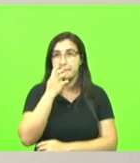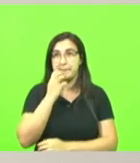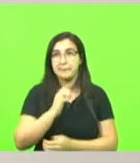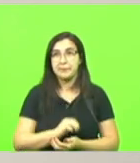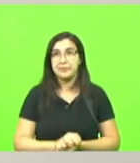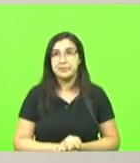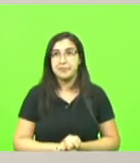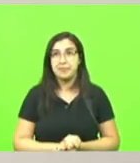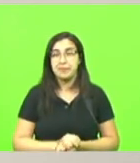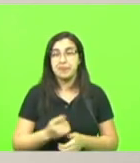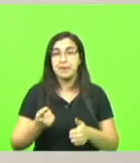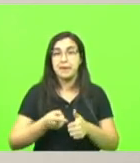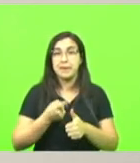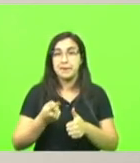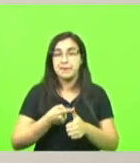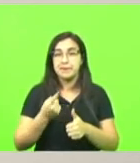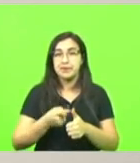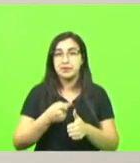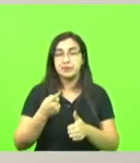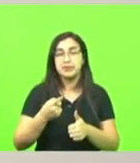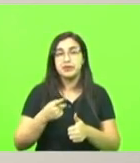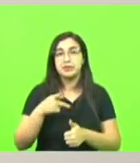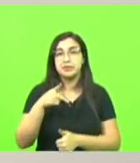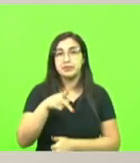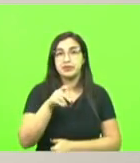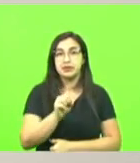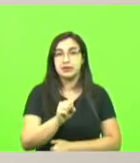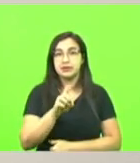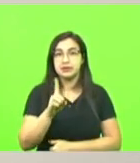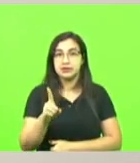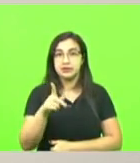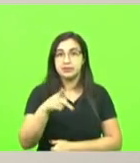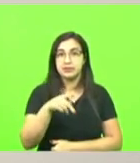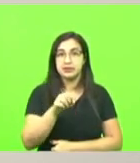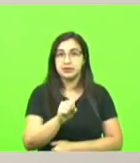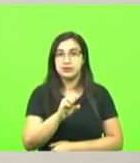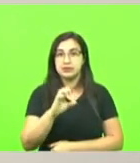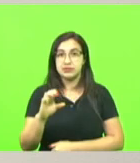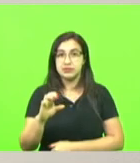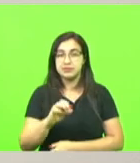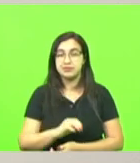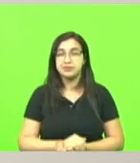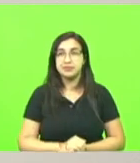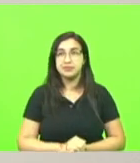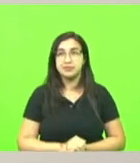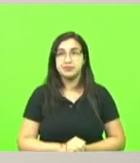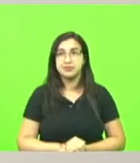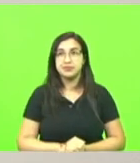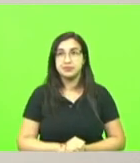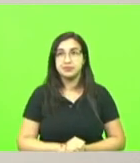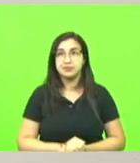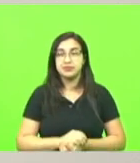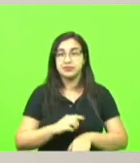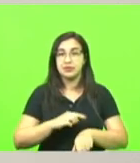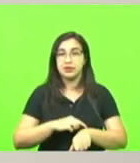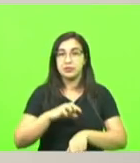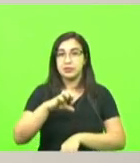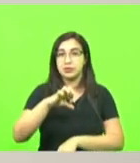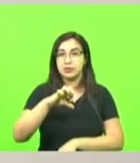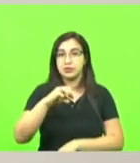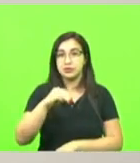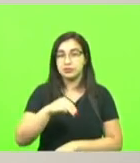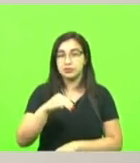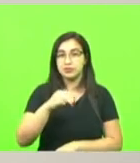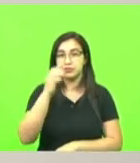E o primeiro partido do dia, bloco PSD-PSC, por 9 minutos.